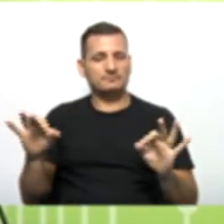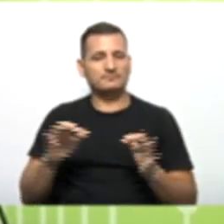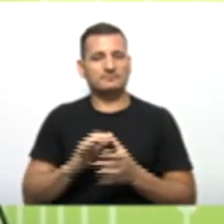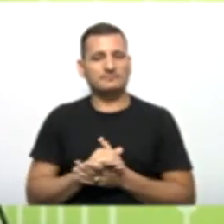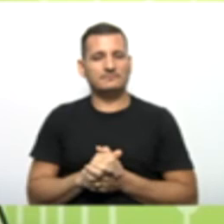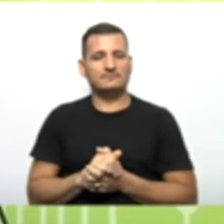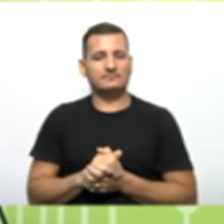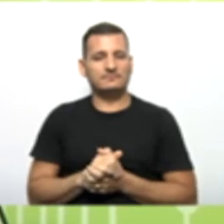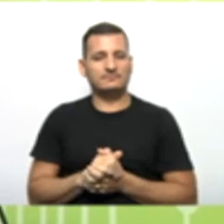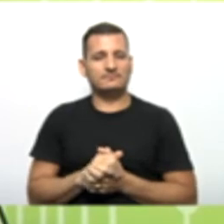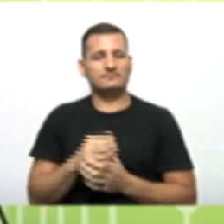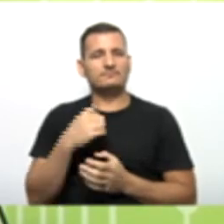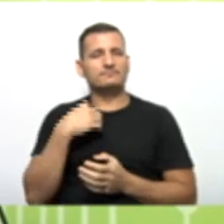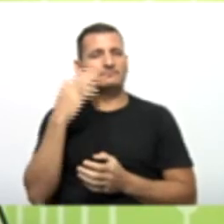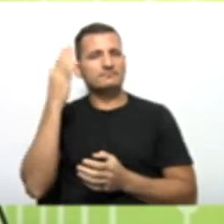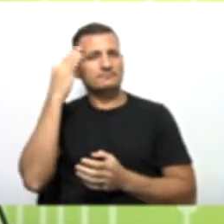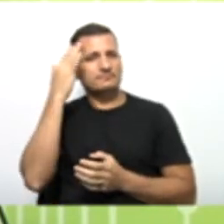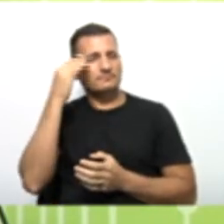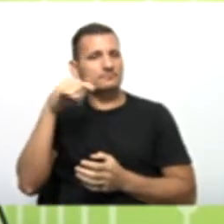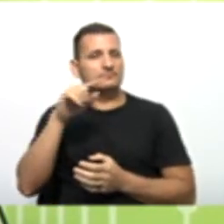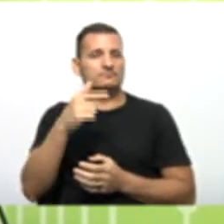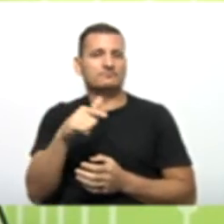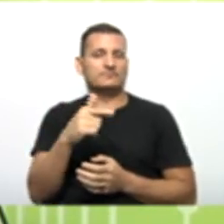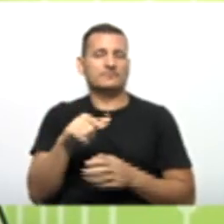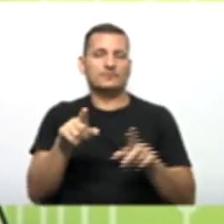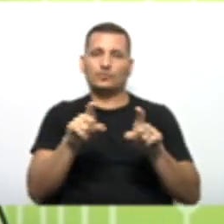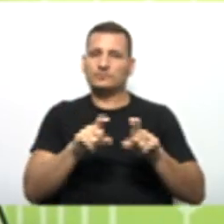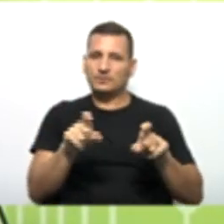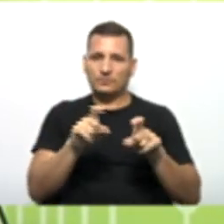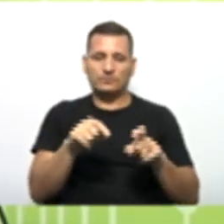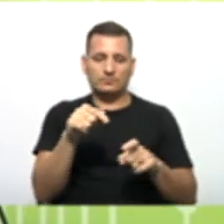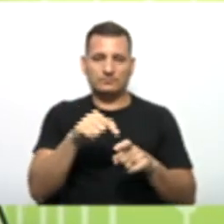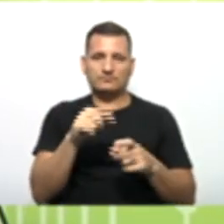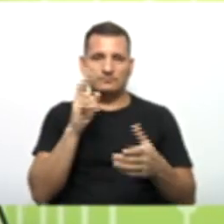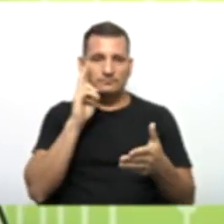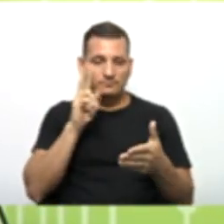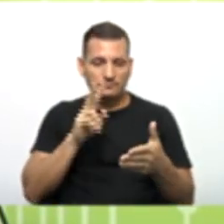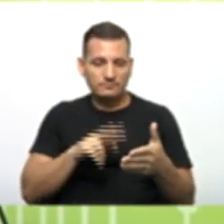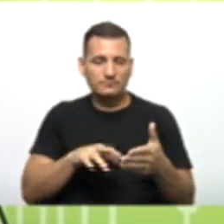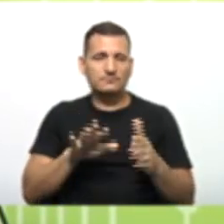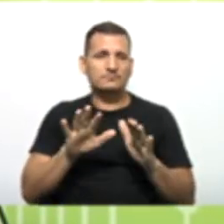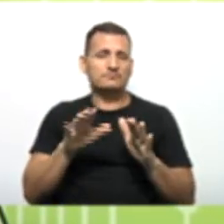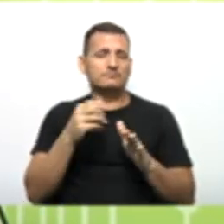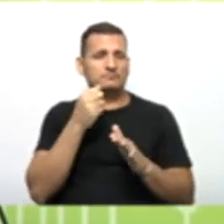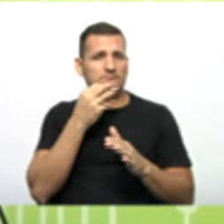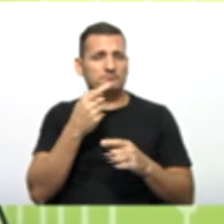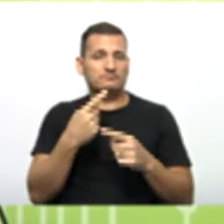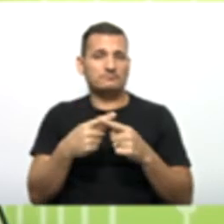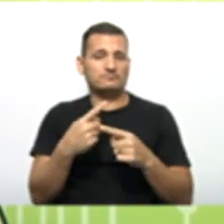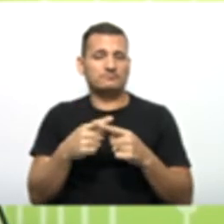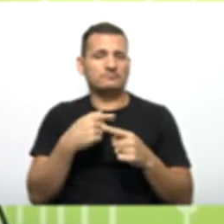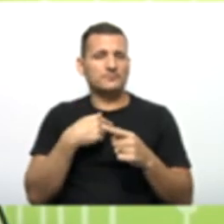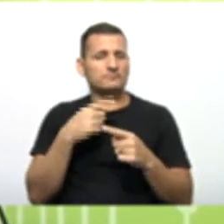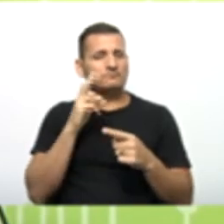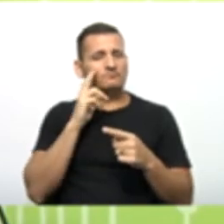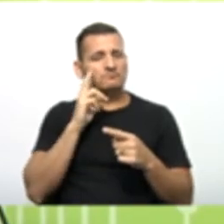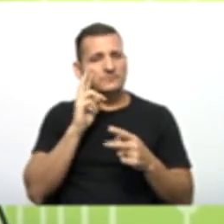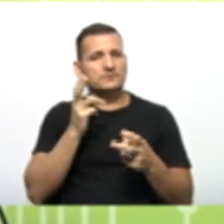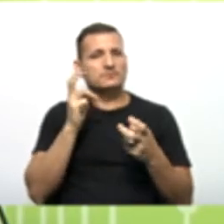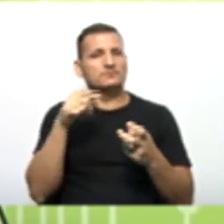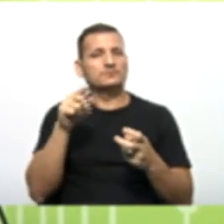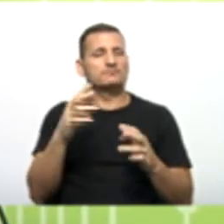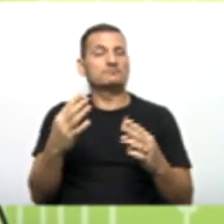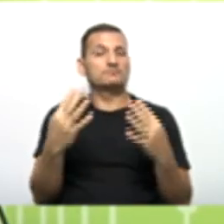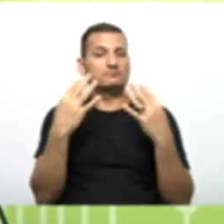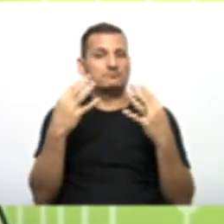têm o computador aí pra vocês olharem durante a aula então isso é bom porque eu vejo que estão prestando atenção na